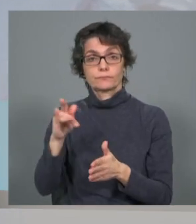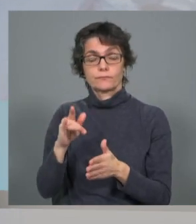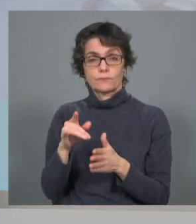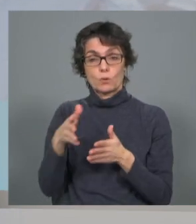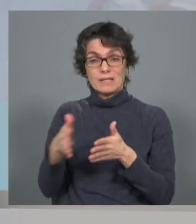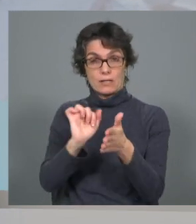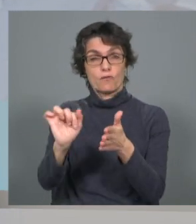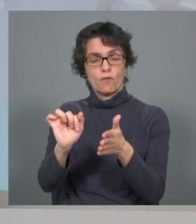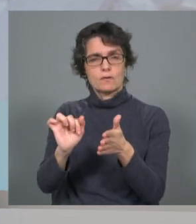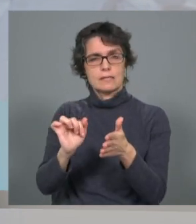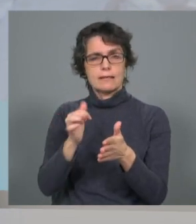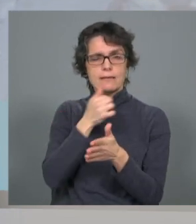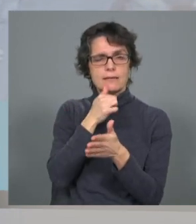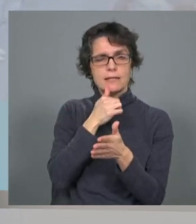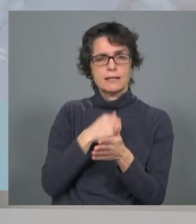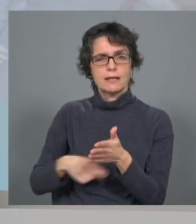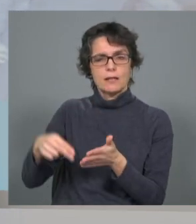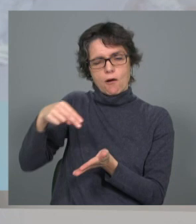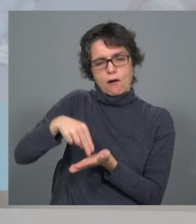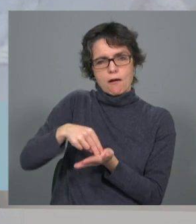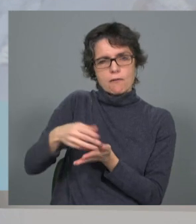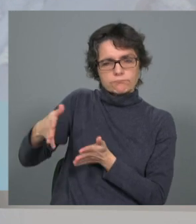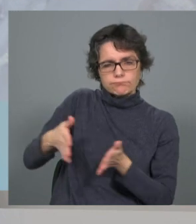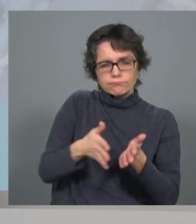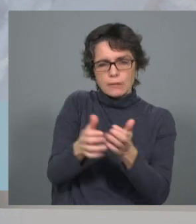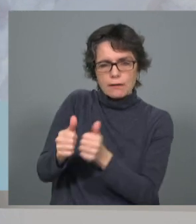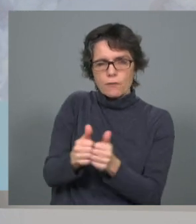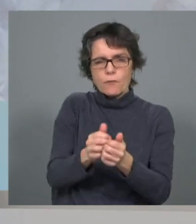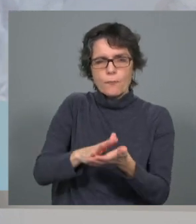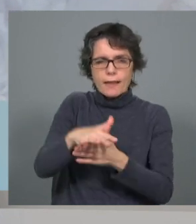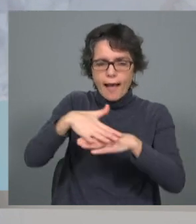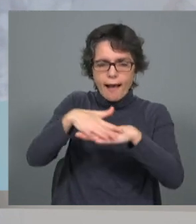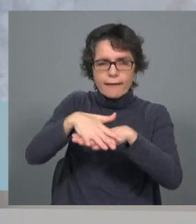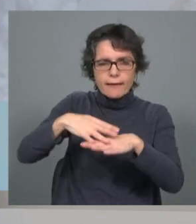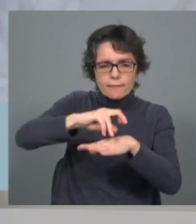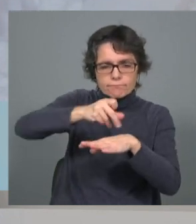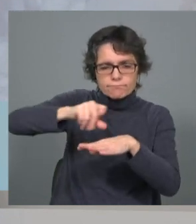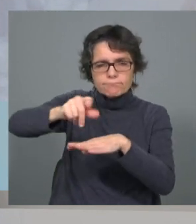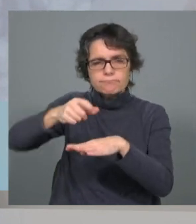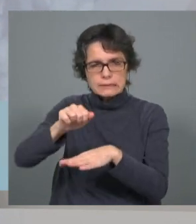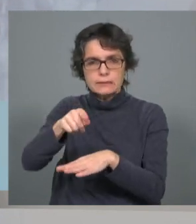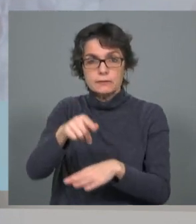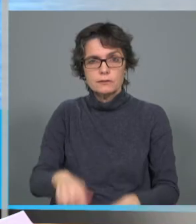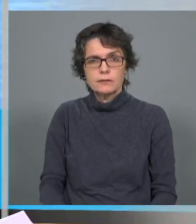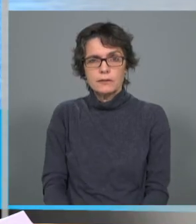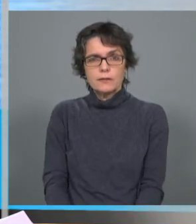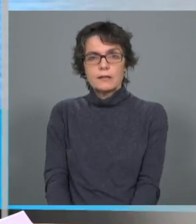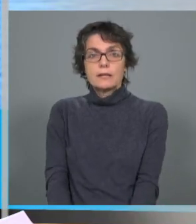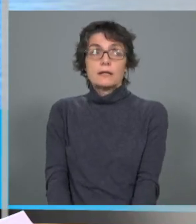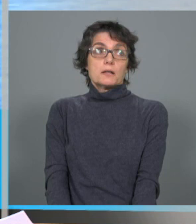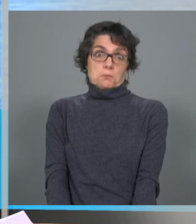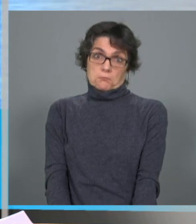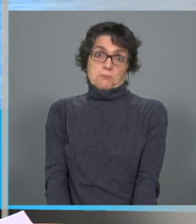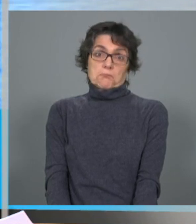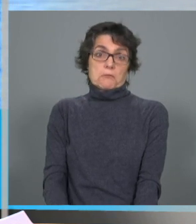presente em toda a Diocese, nessa rede capilar, para um conhecimento próximo? Essa é, desde a